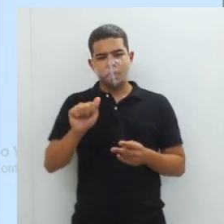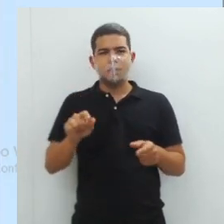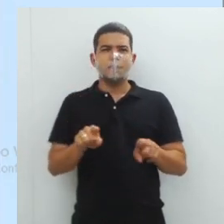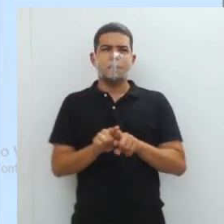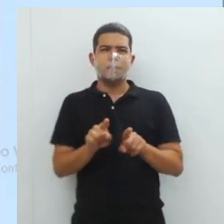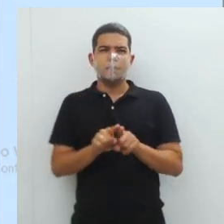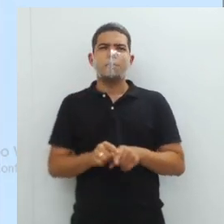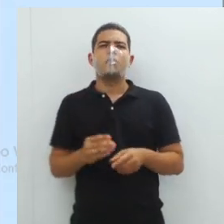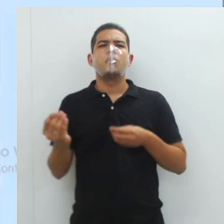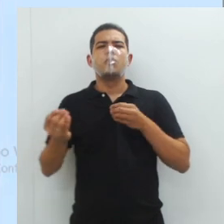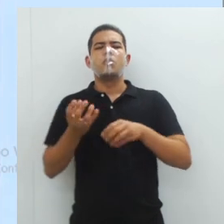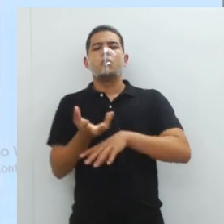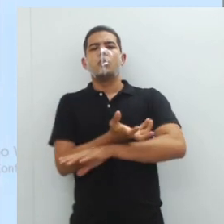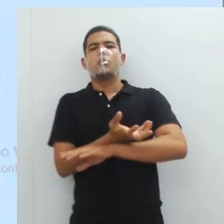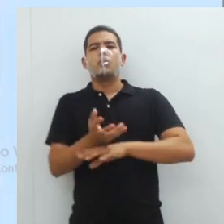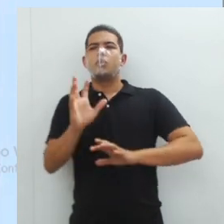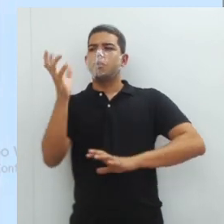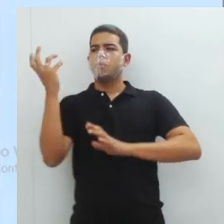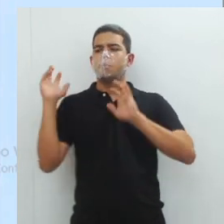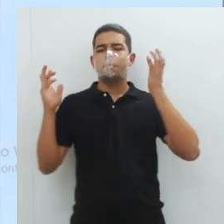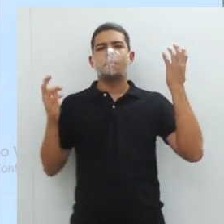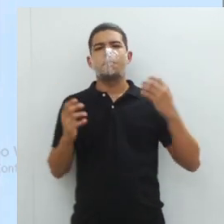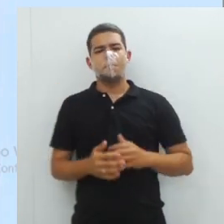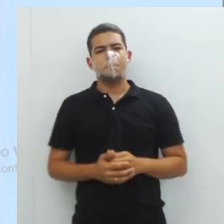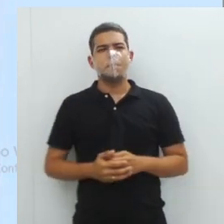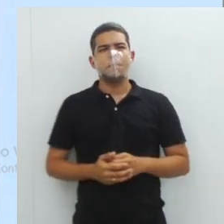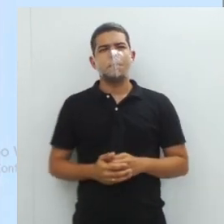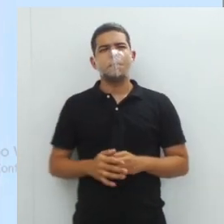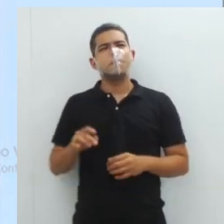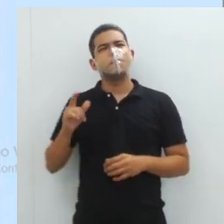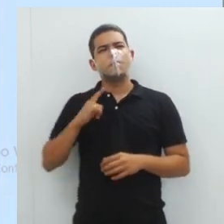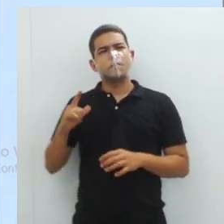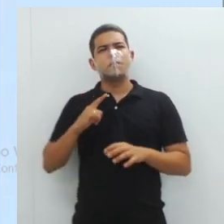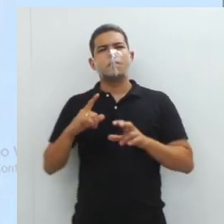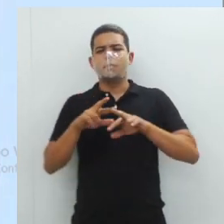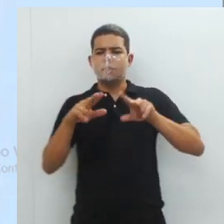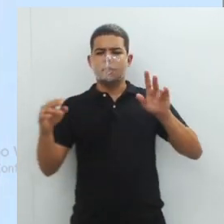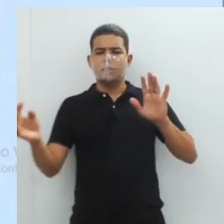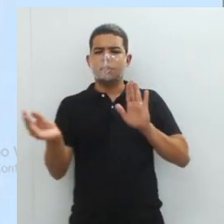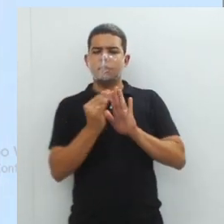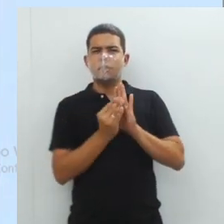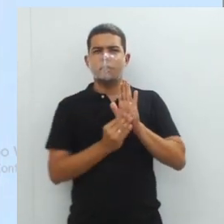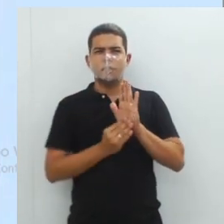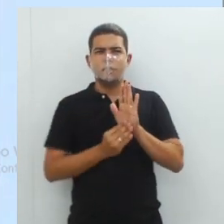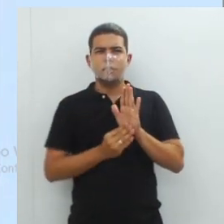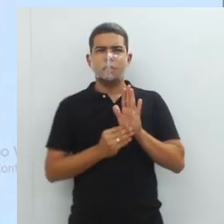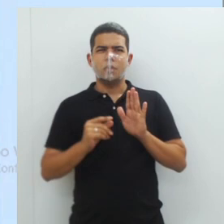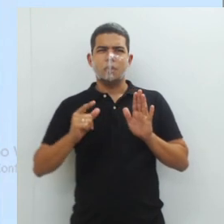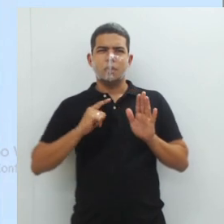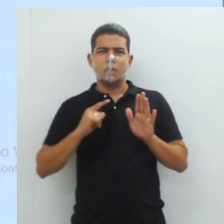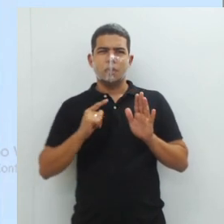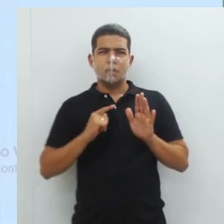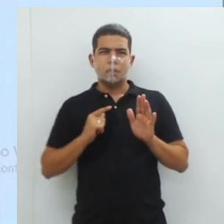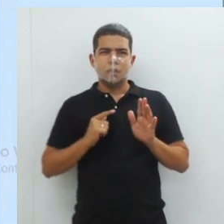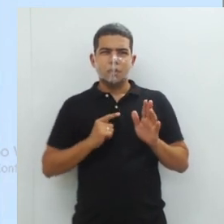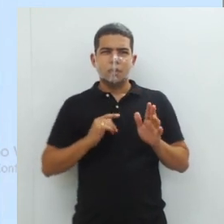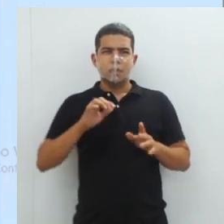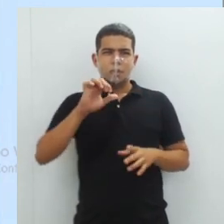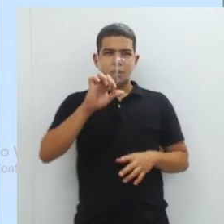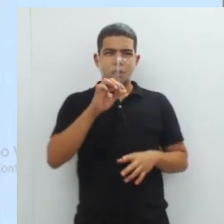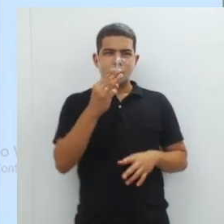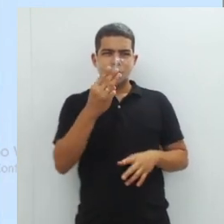A vegetação da Caatinga ela é composta, catalogada por 932 espécies de vegetais